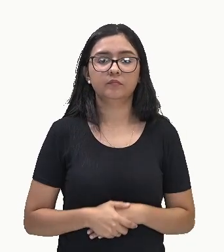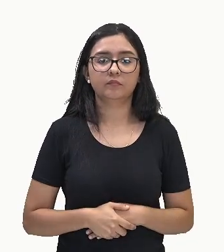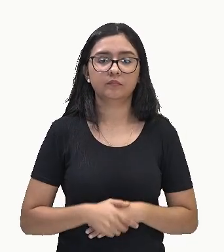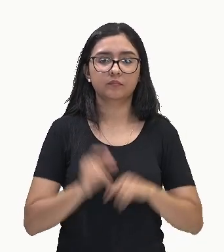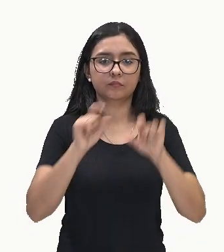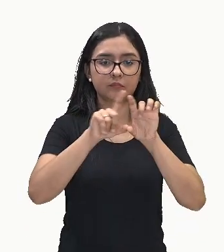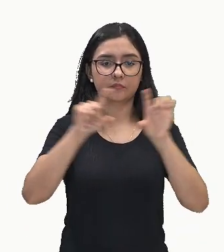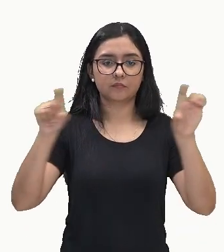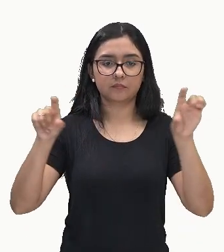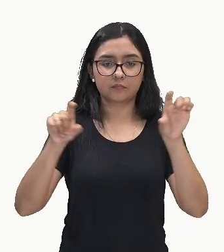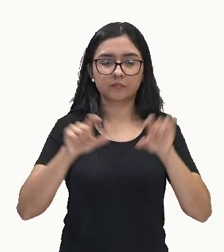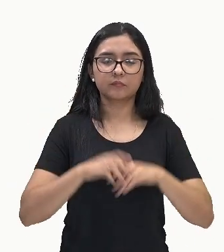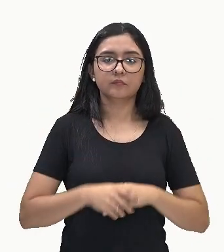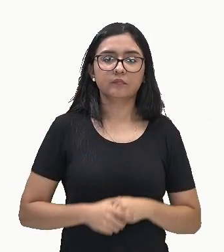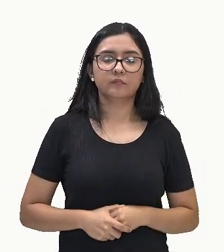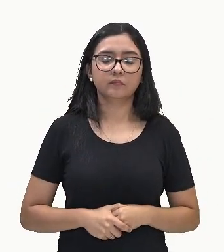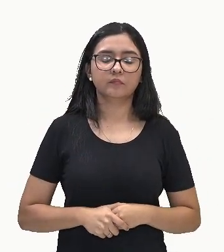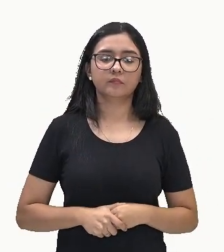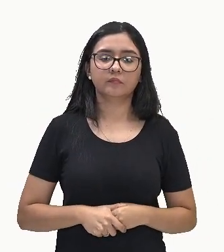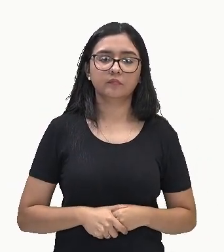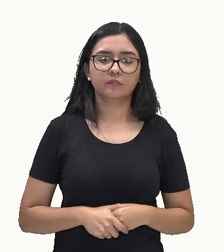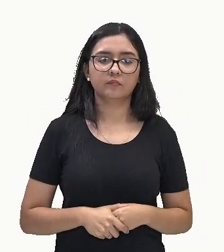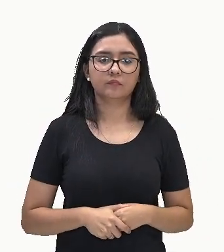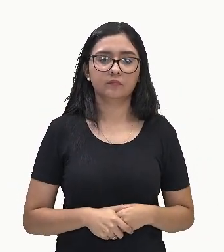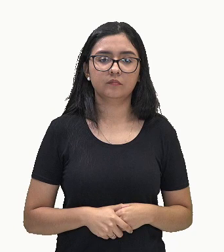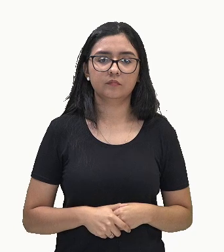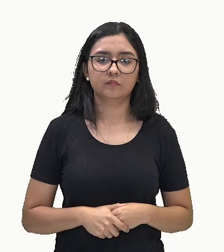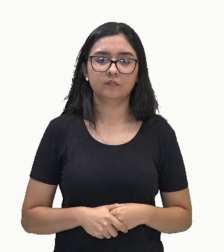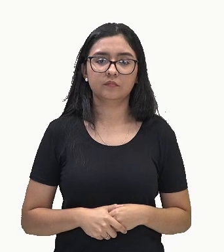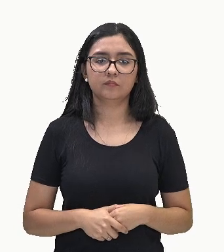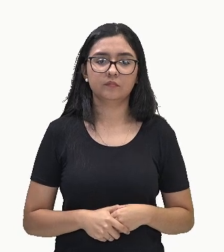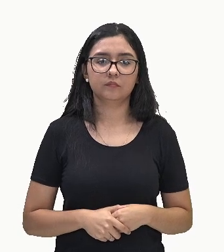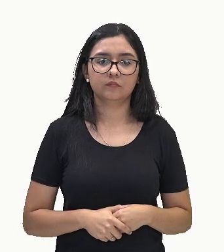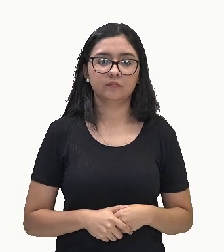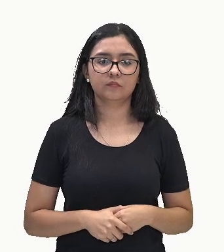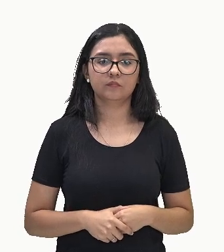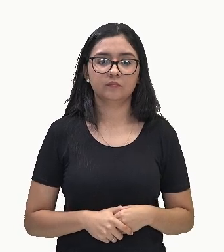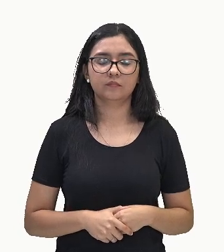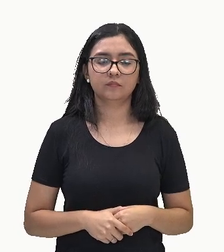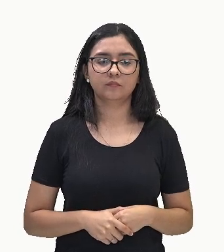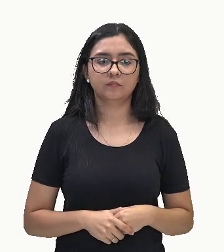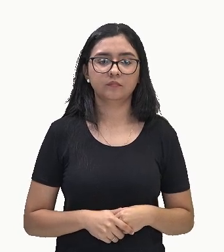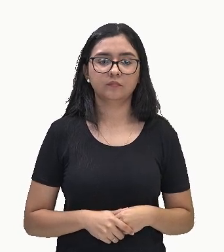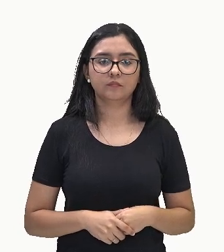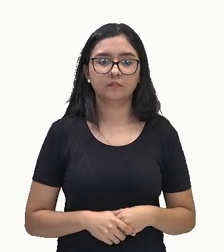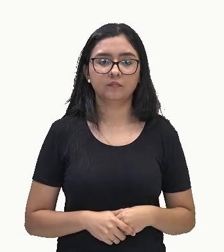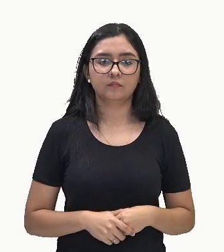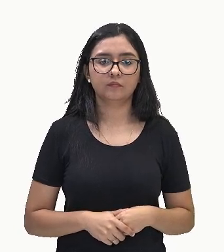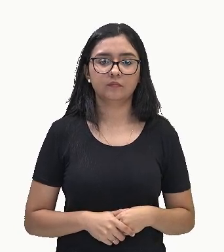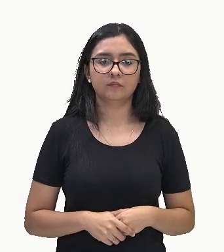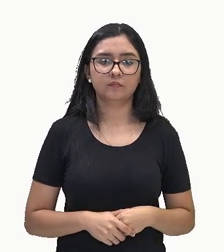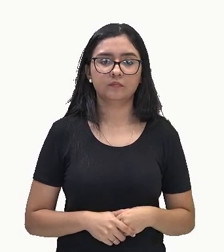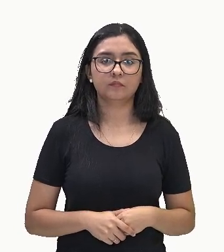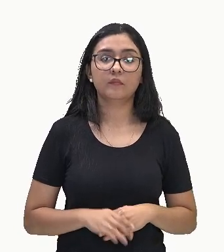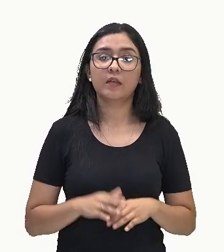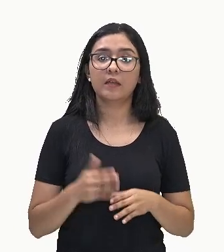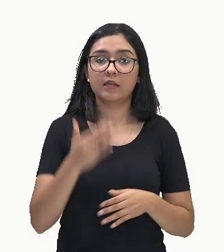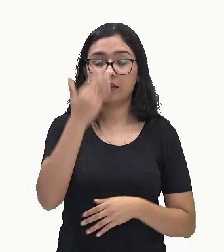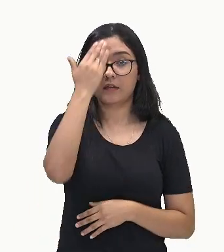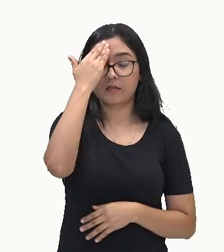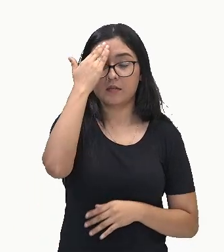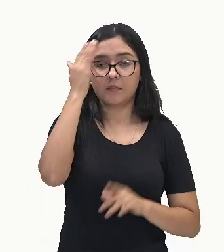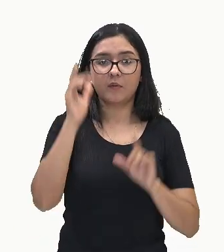pede né Ele quer saber o quê quer saber a